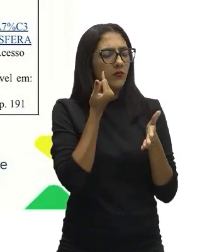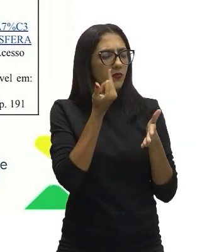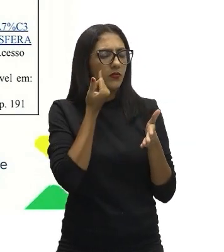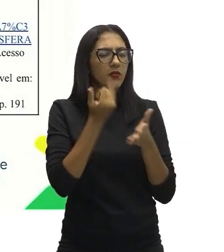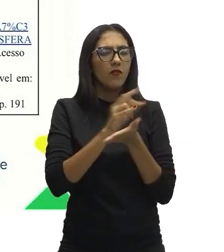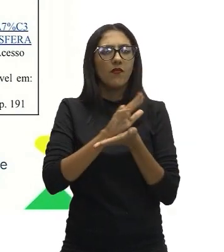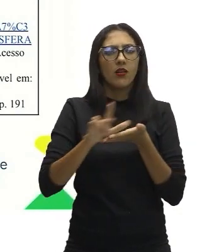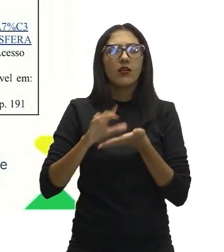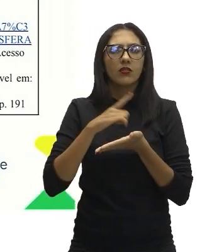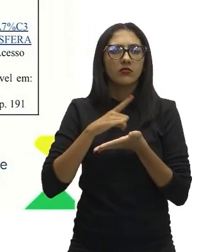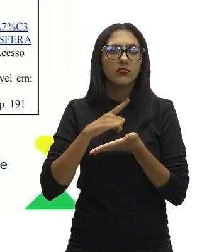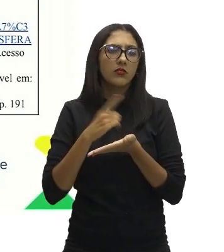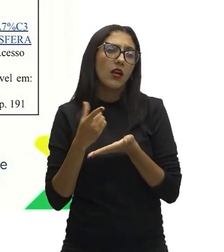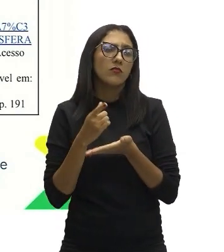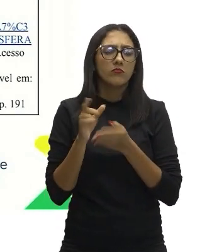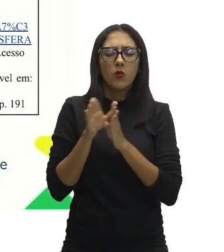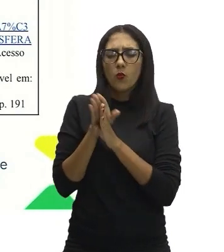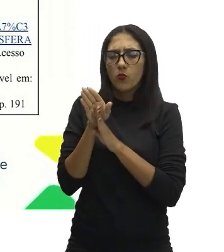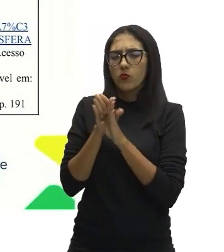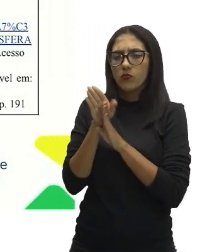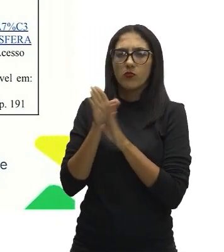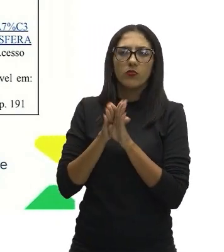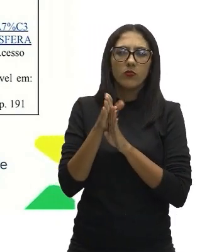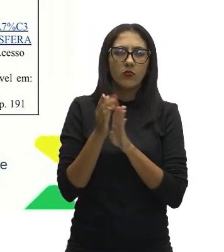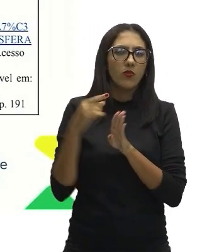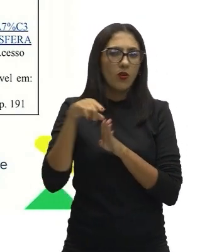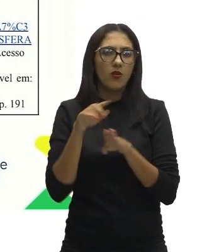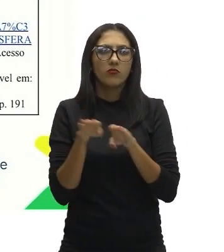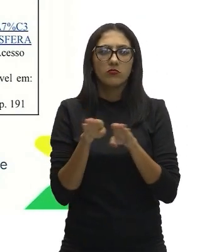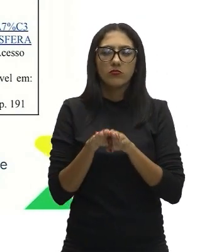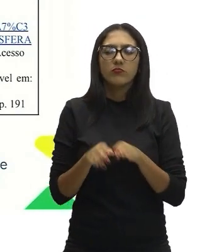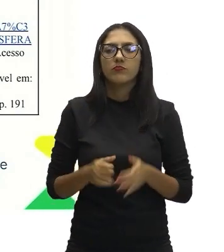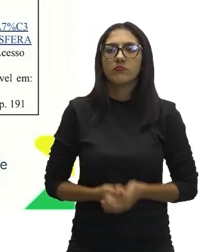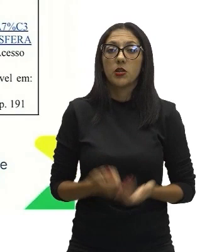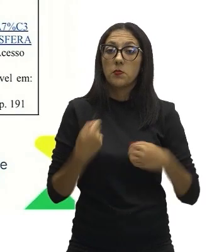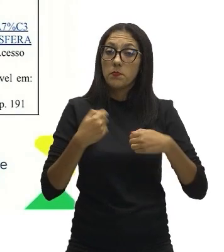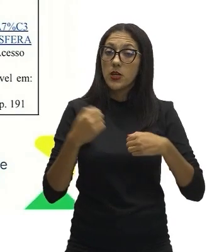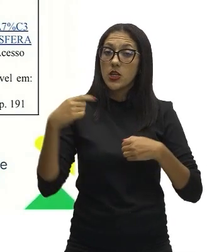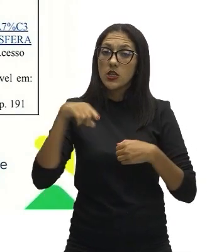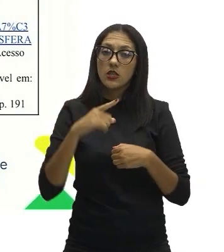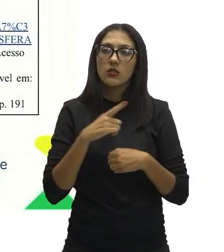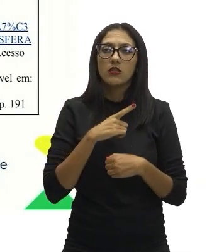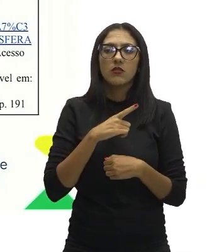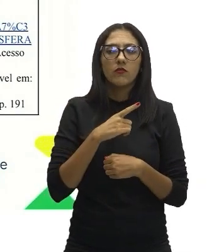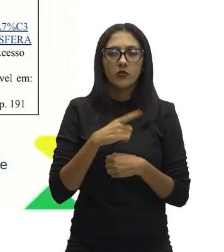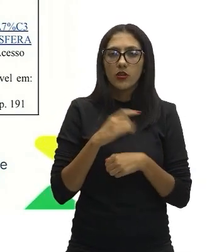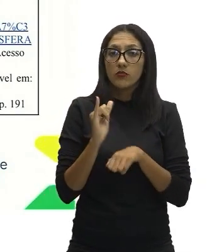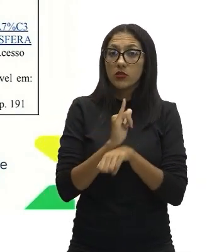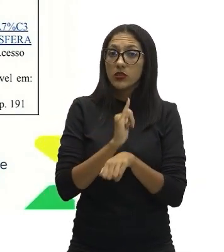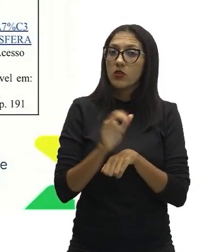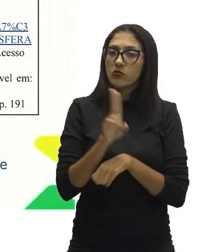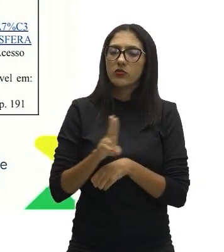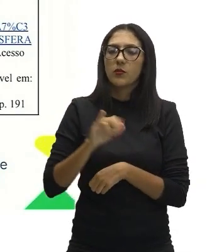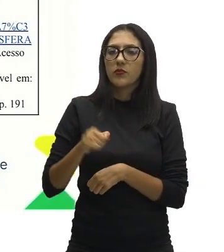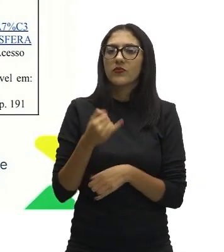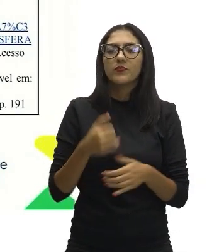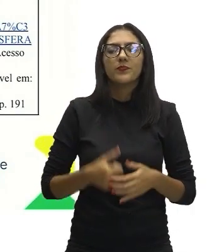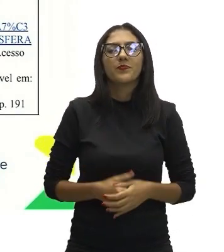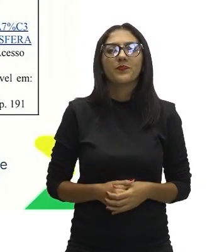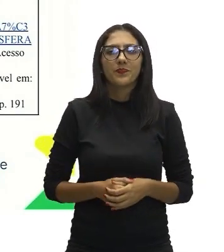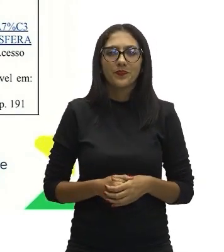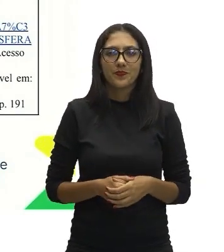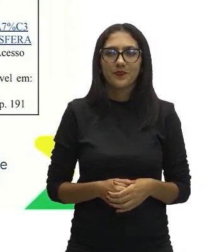de alguma forma, orientem vocês aí. A gente precisa que vocês utilizem essa ferramenta, tá?